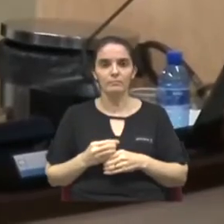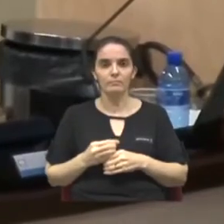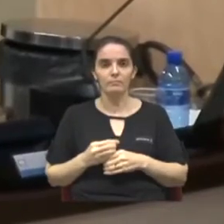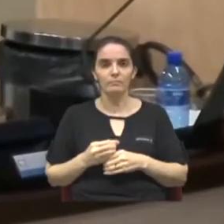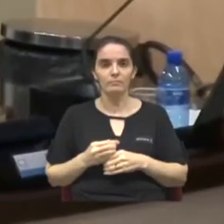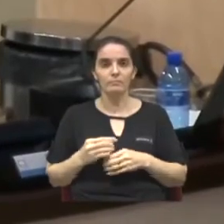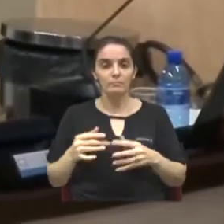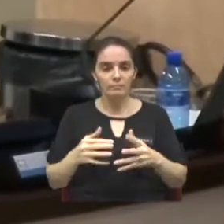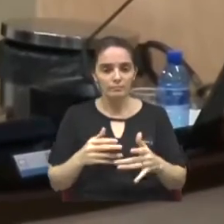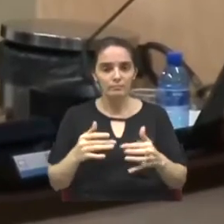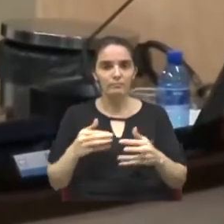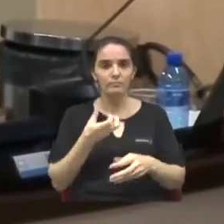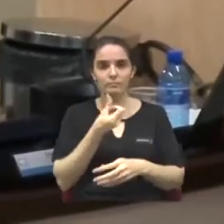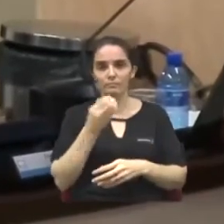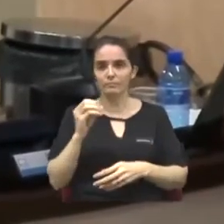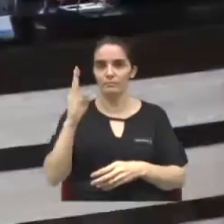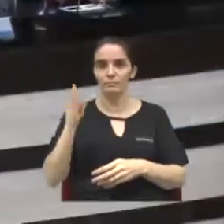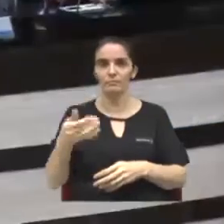60/2019.